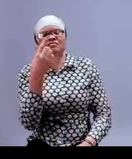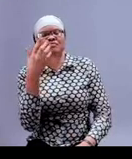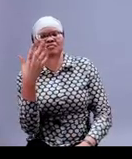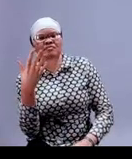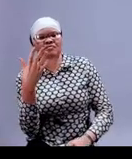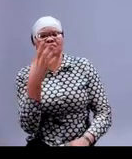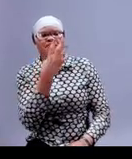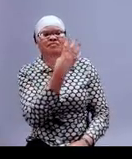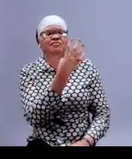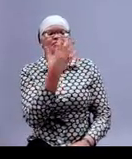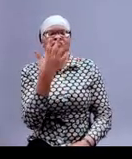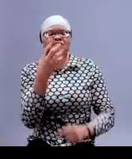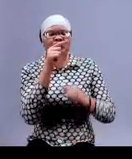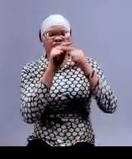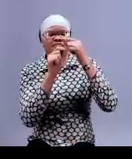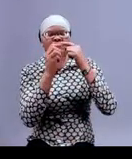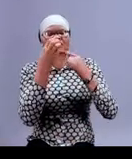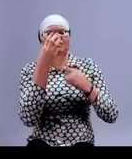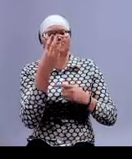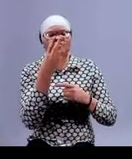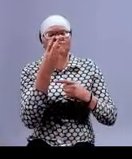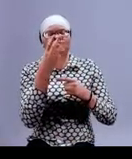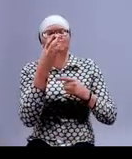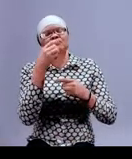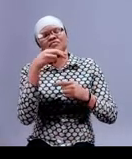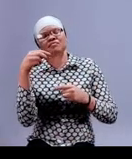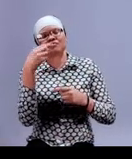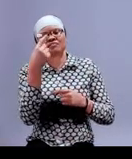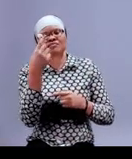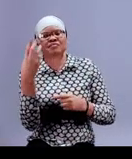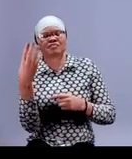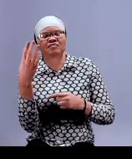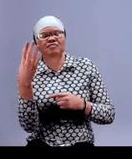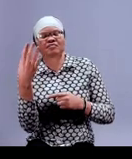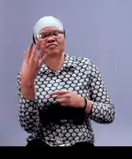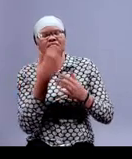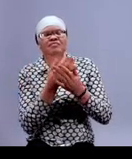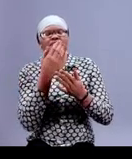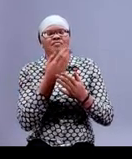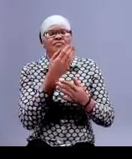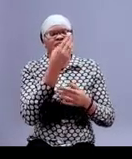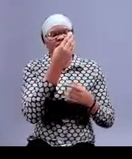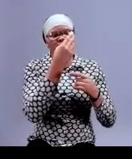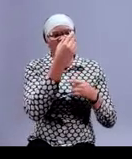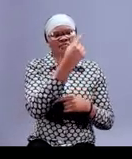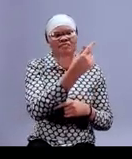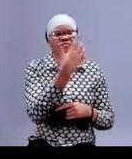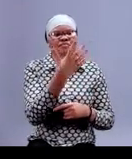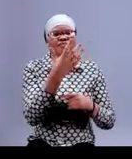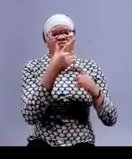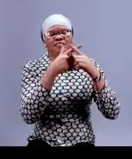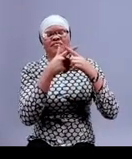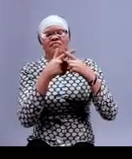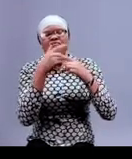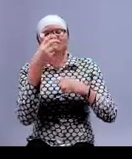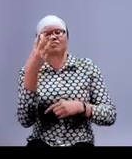45 3 = 15 porque 15 x 3 = 45 para calcular